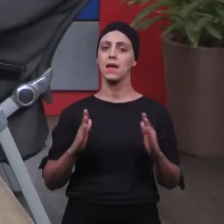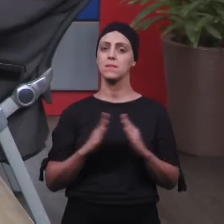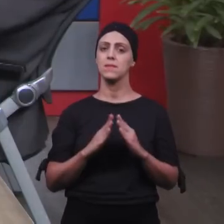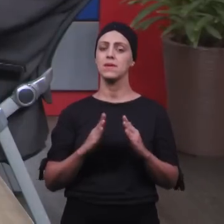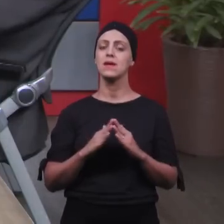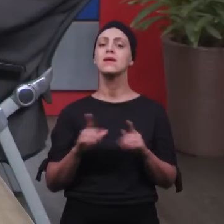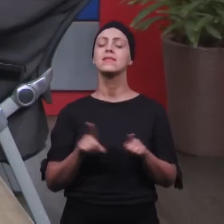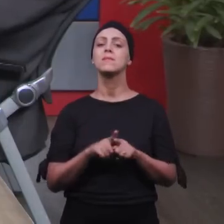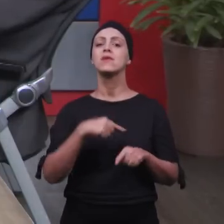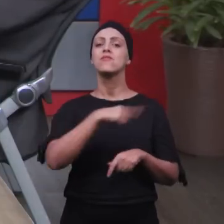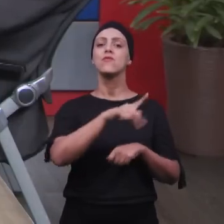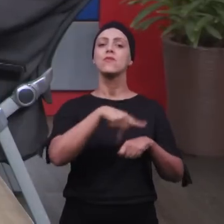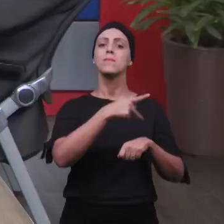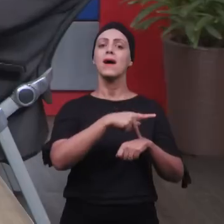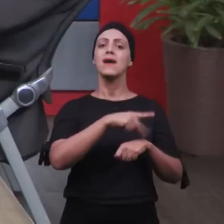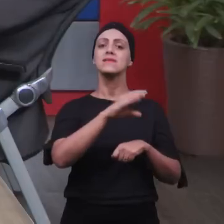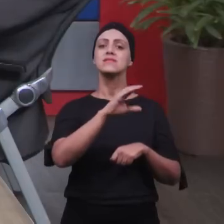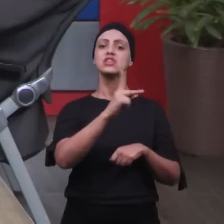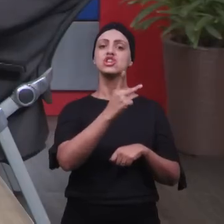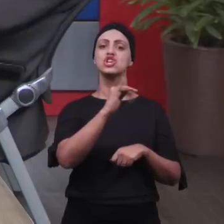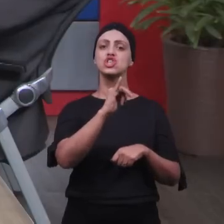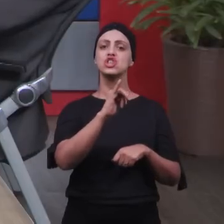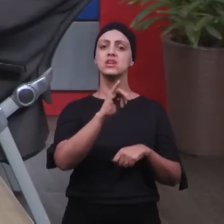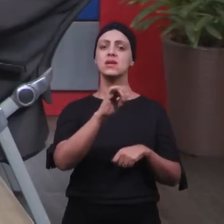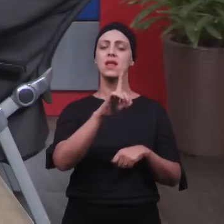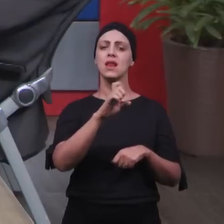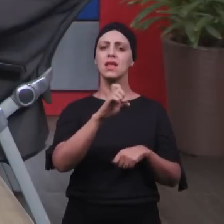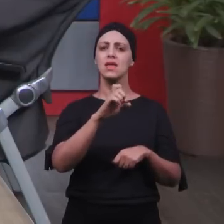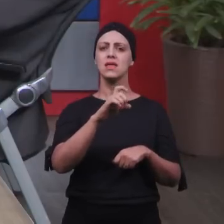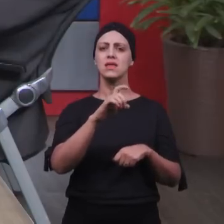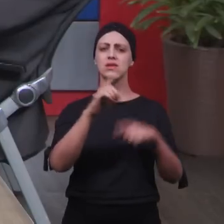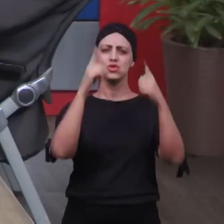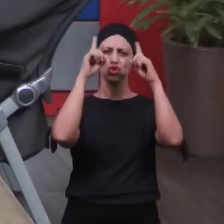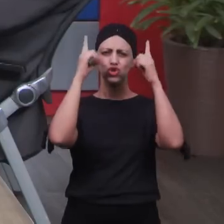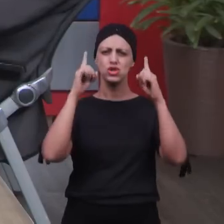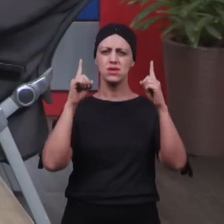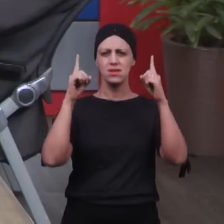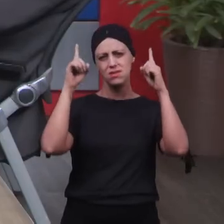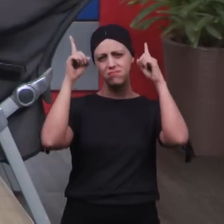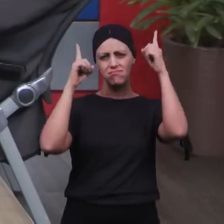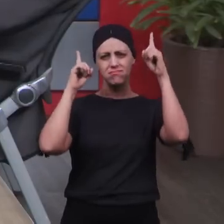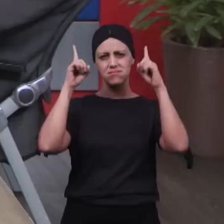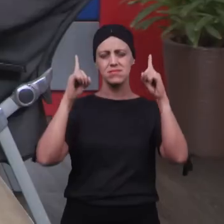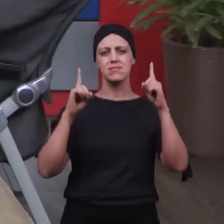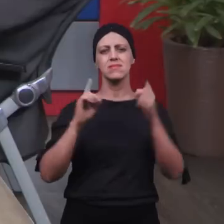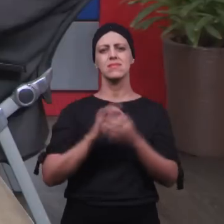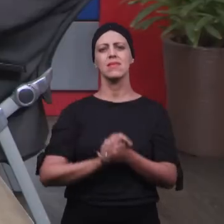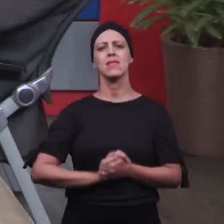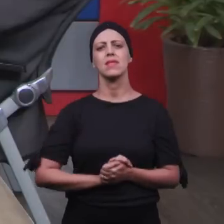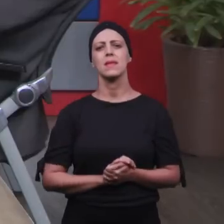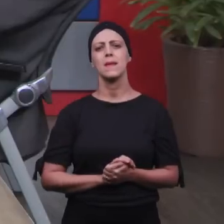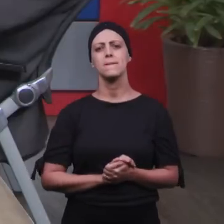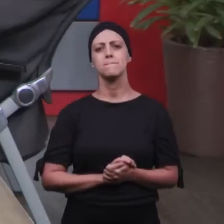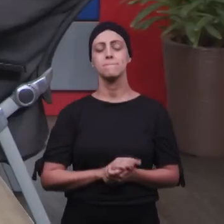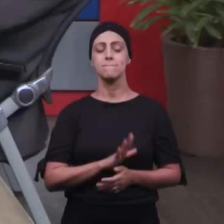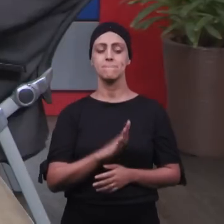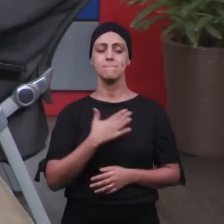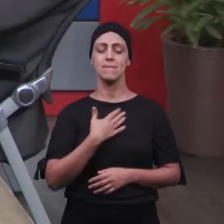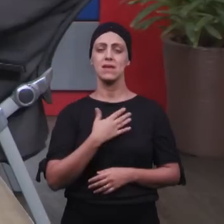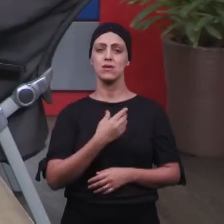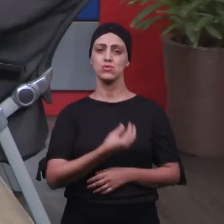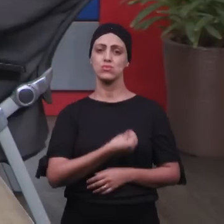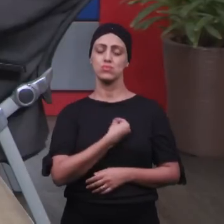né? Também por necessidade, né? Estive ali. Aí nessa época eu não estive sozinho, estive com alguns irmãos